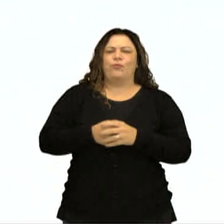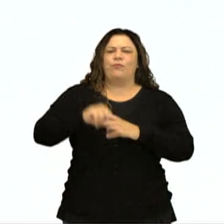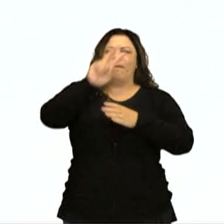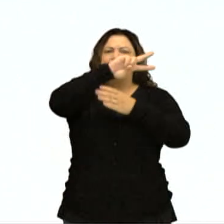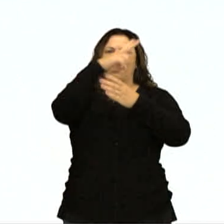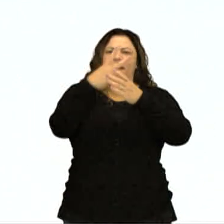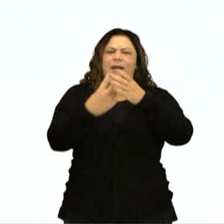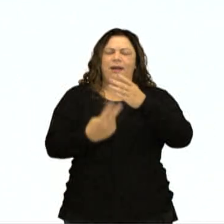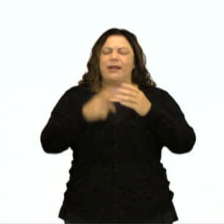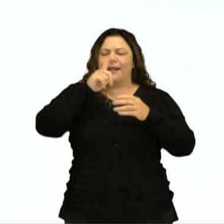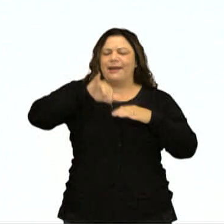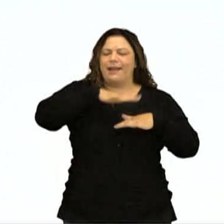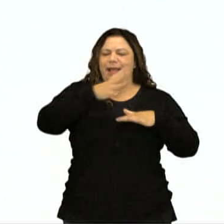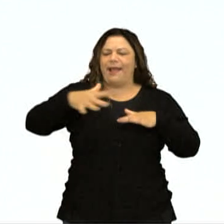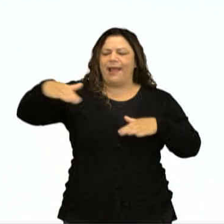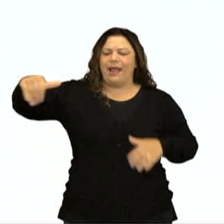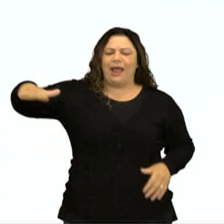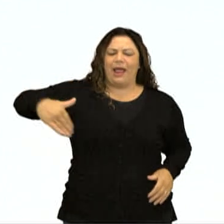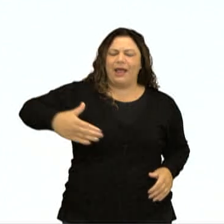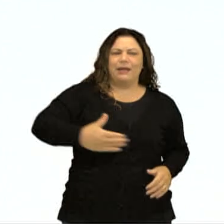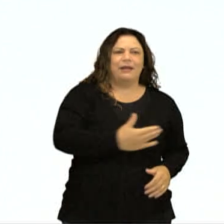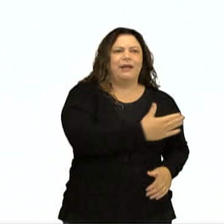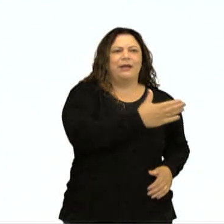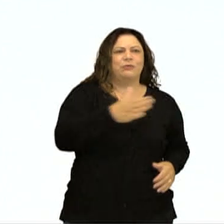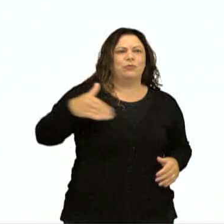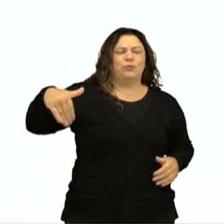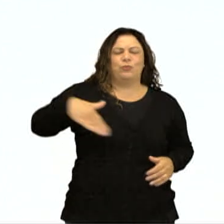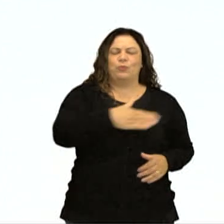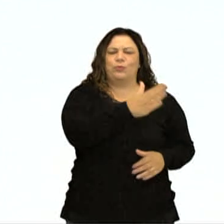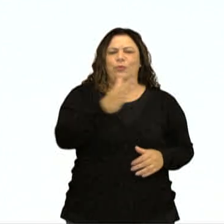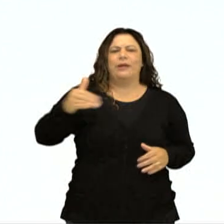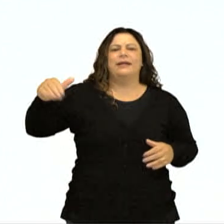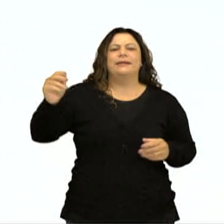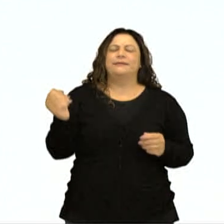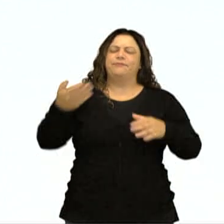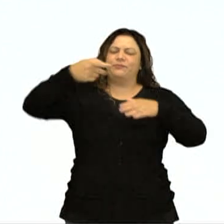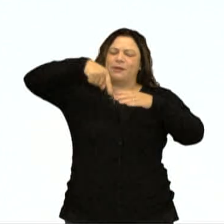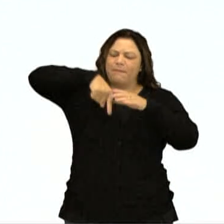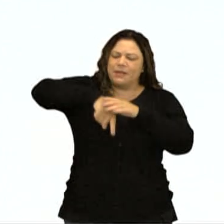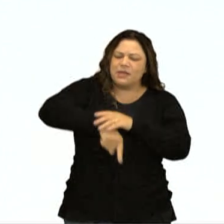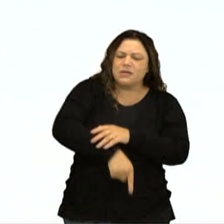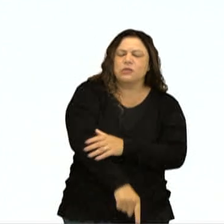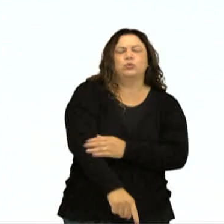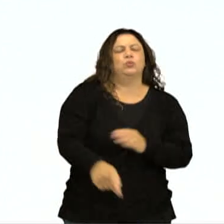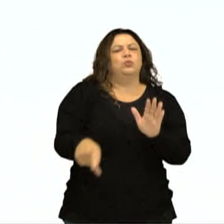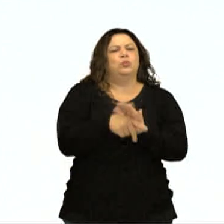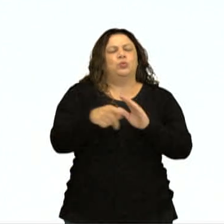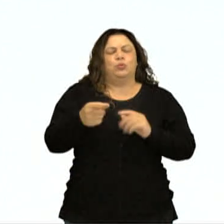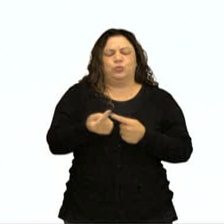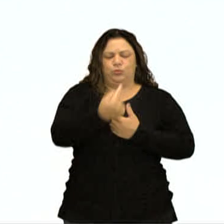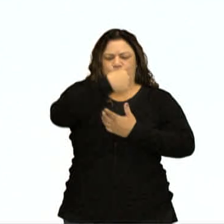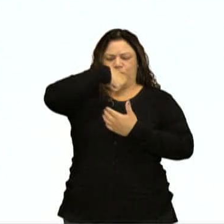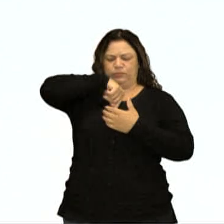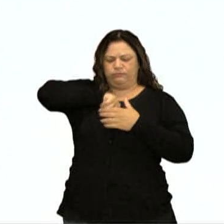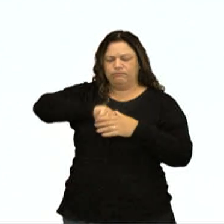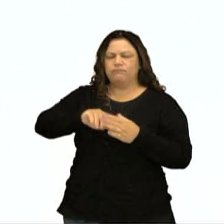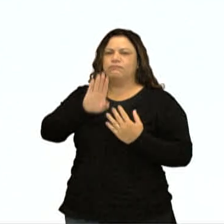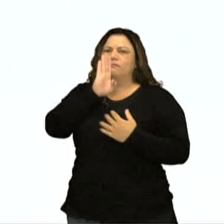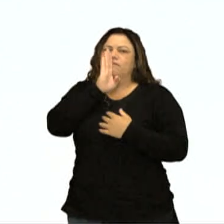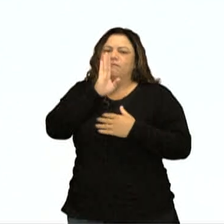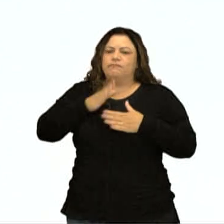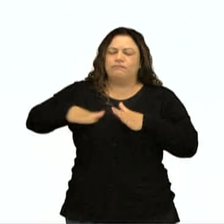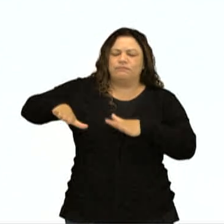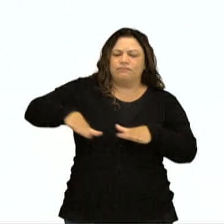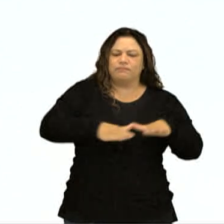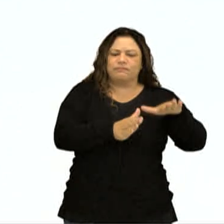céu, sou peixe de ar, sou ave de mar. Mergulho em mim mesmo, silêncio profundo, nadando sem